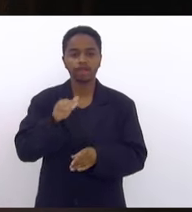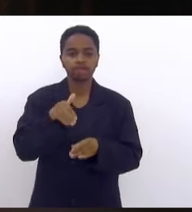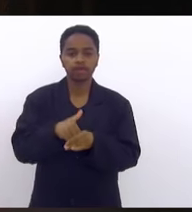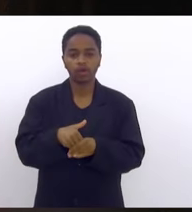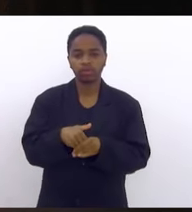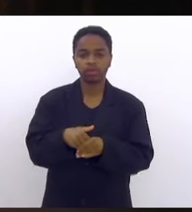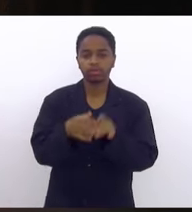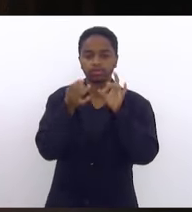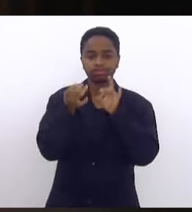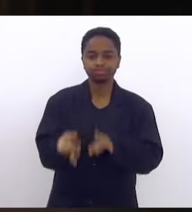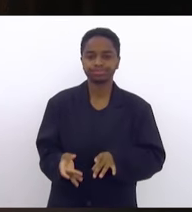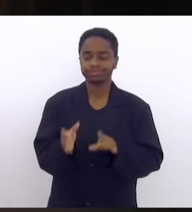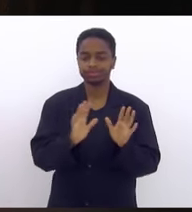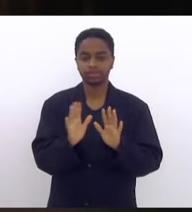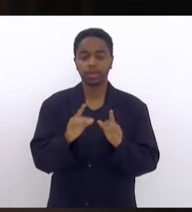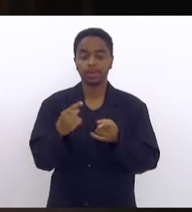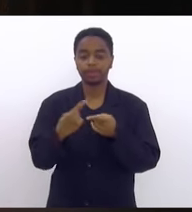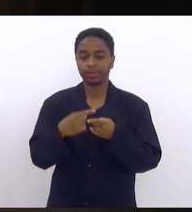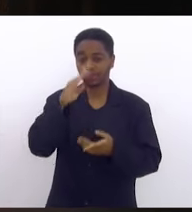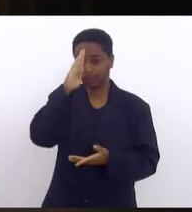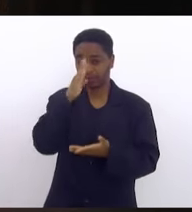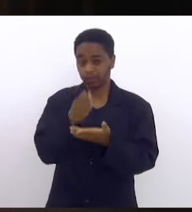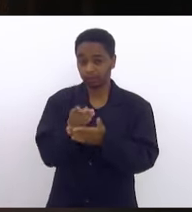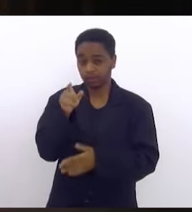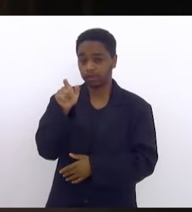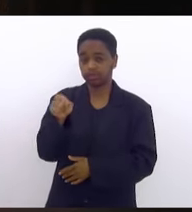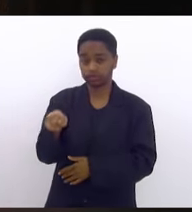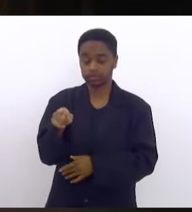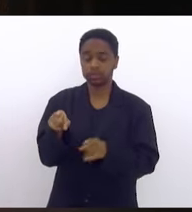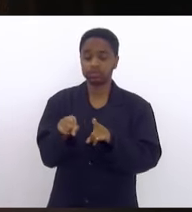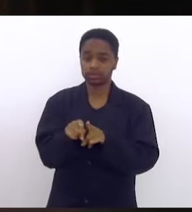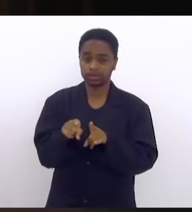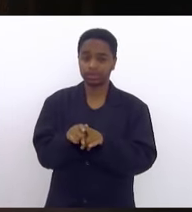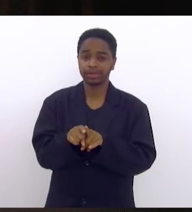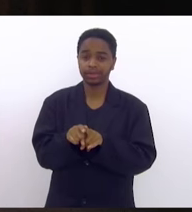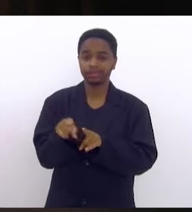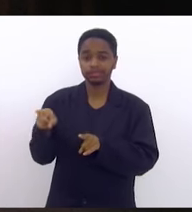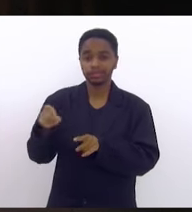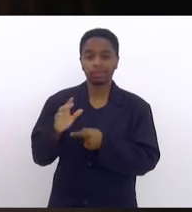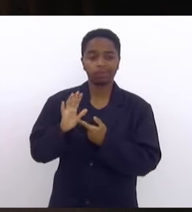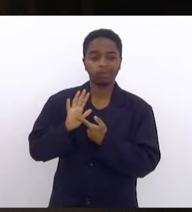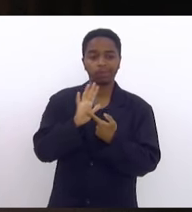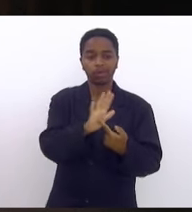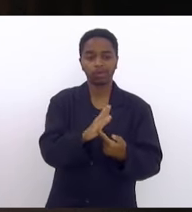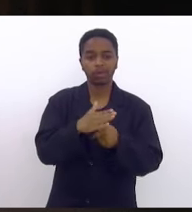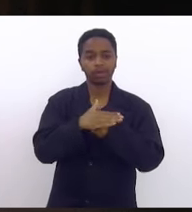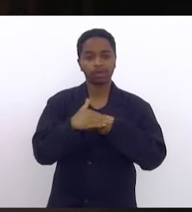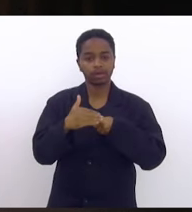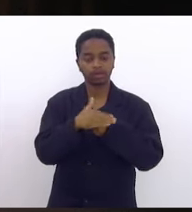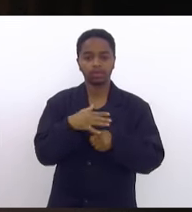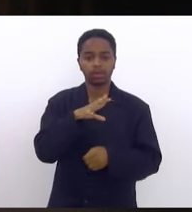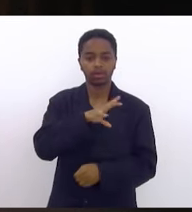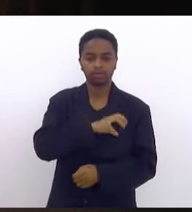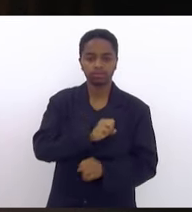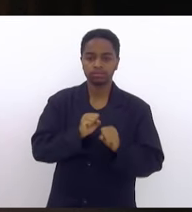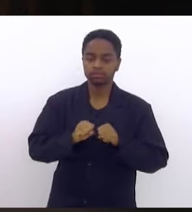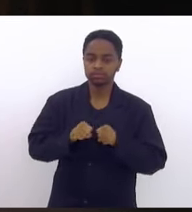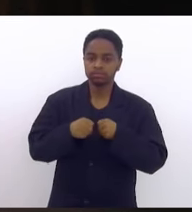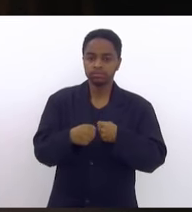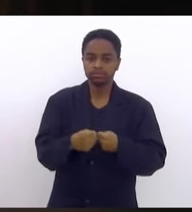de confiança, e que você, Luiz Cláudio, vem retribuindo isso com muito amor, com muito carinho e muita dedicação à nossa